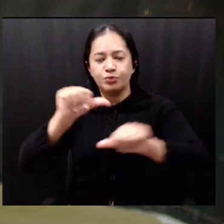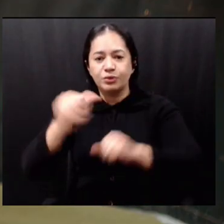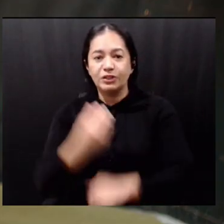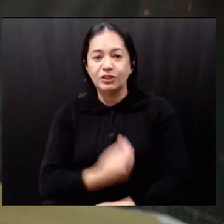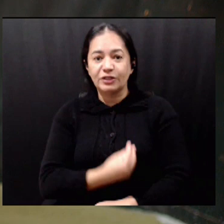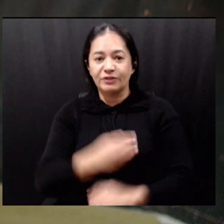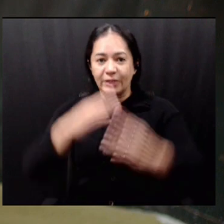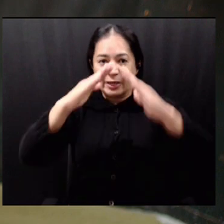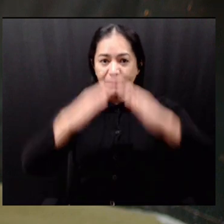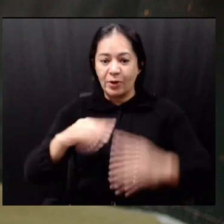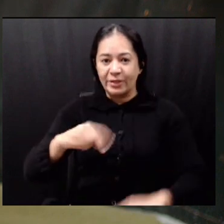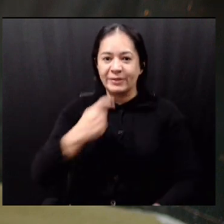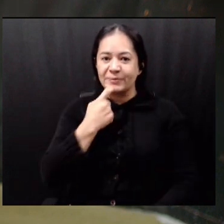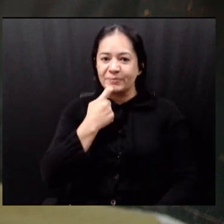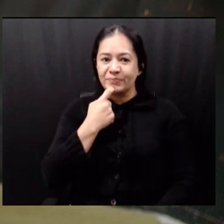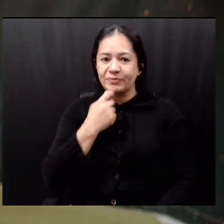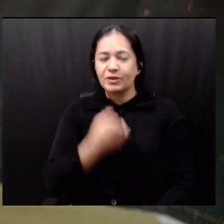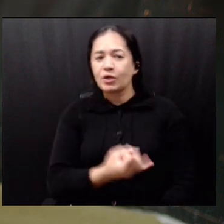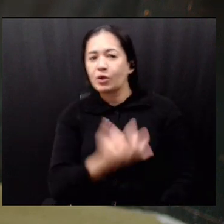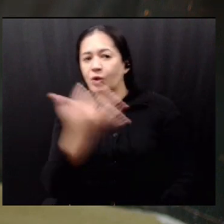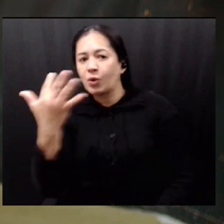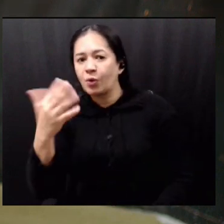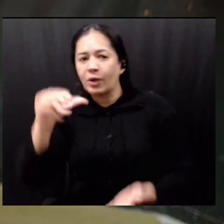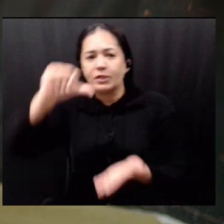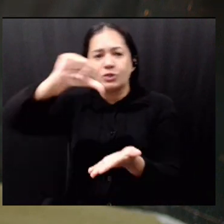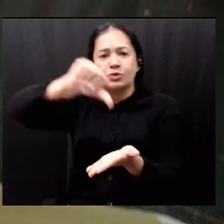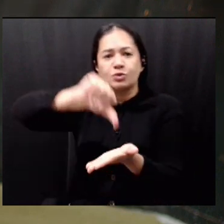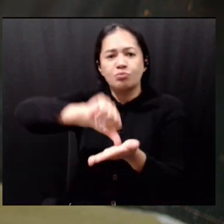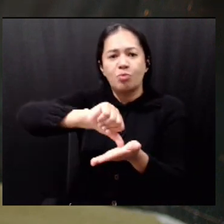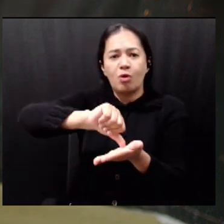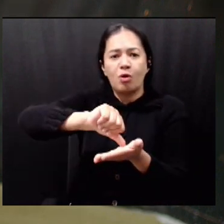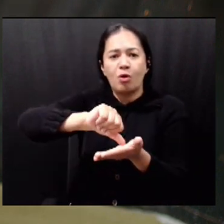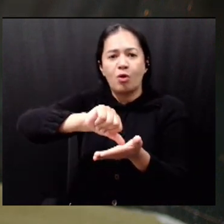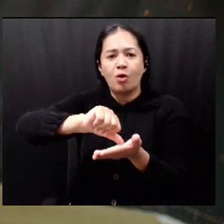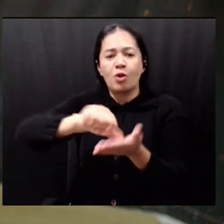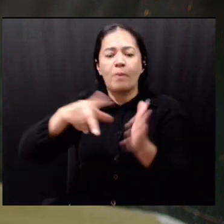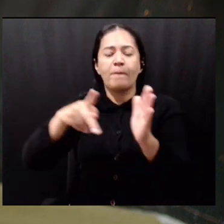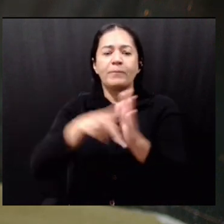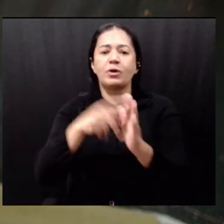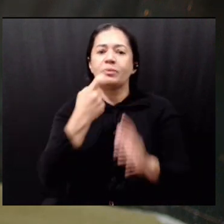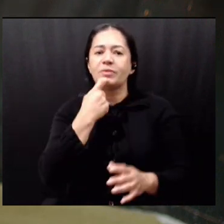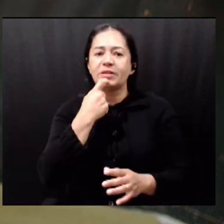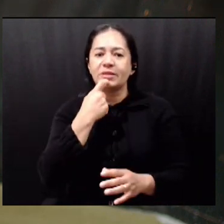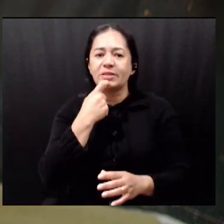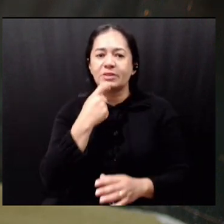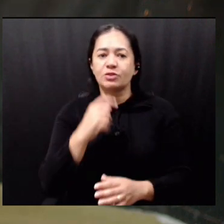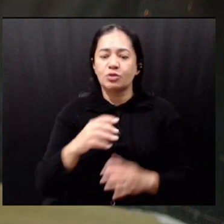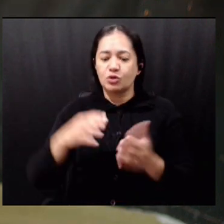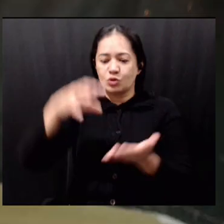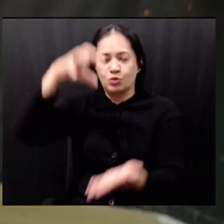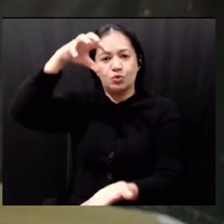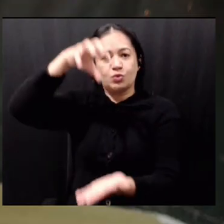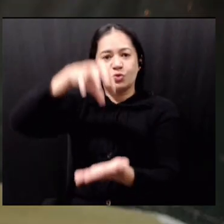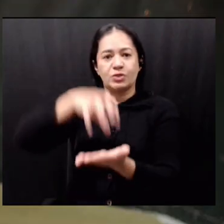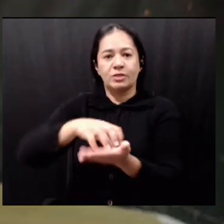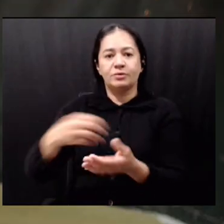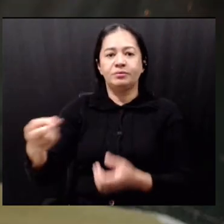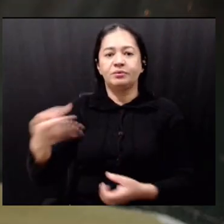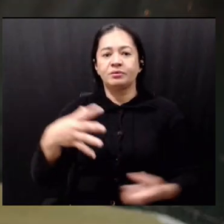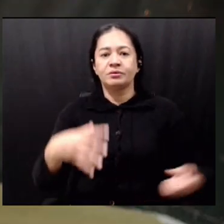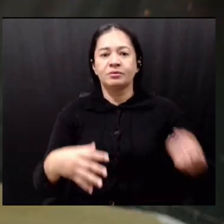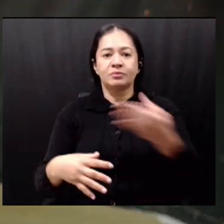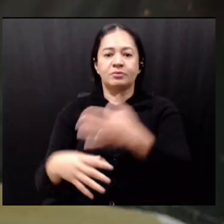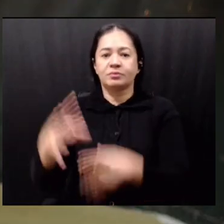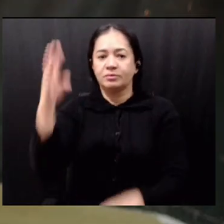Campinas. Quais os polos que fazem parte da cidade, um dos maiores centros de inovação do Brasil. E